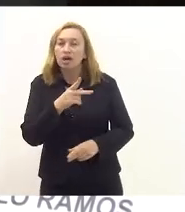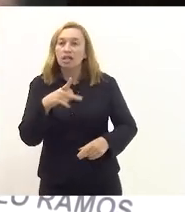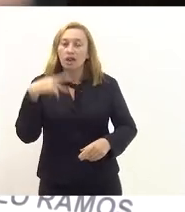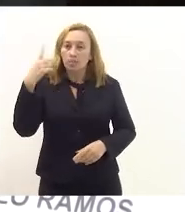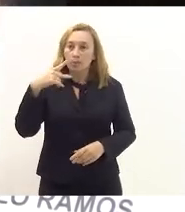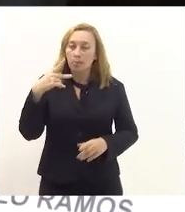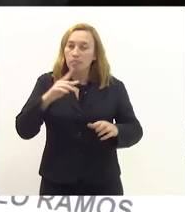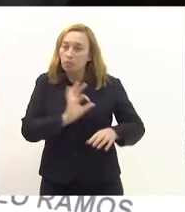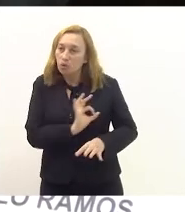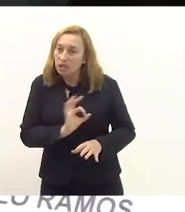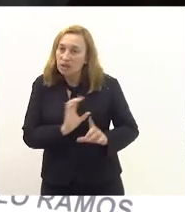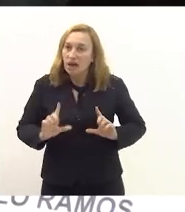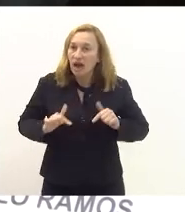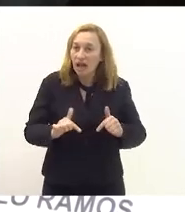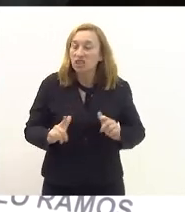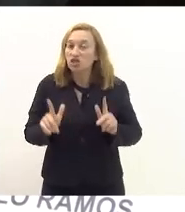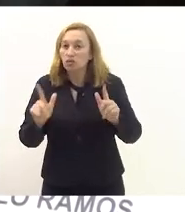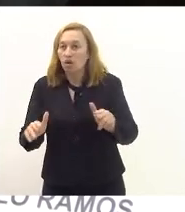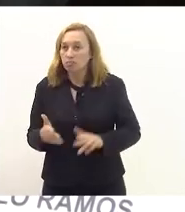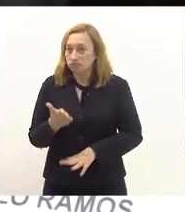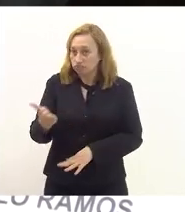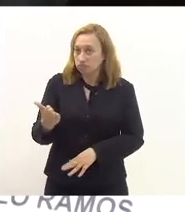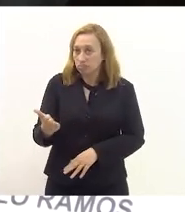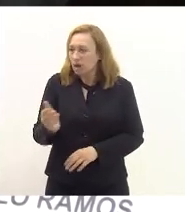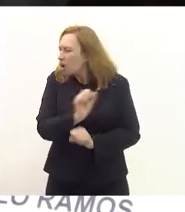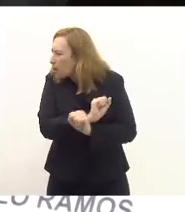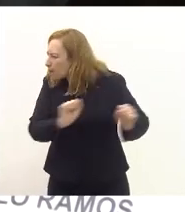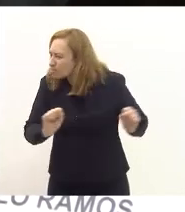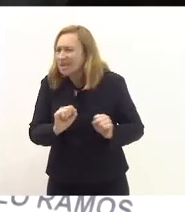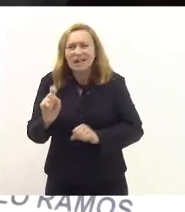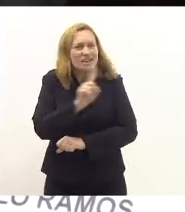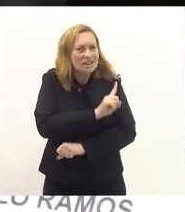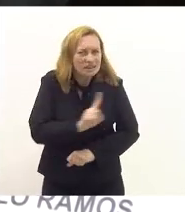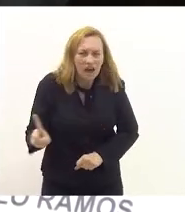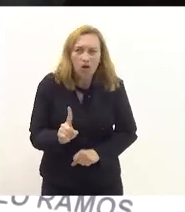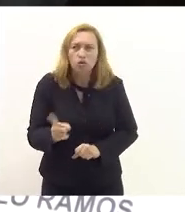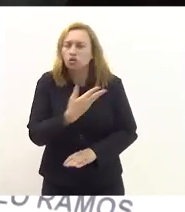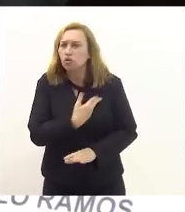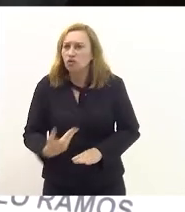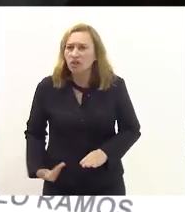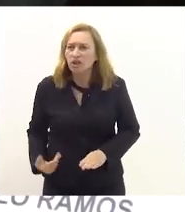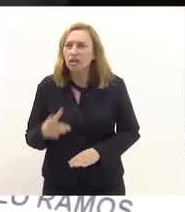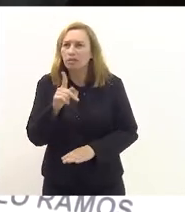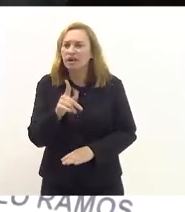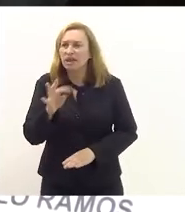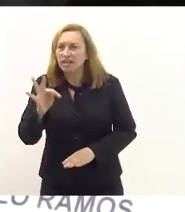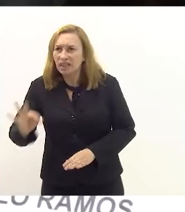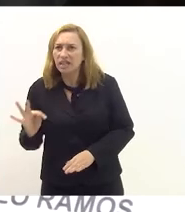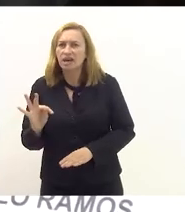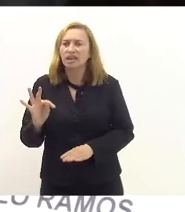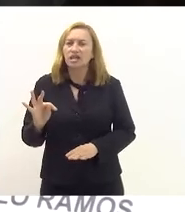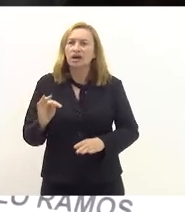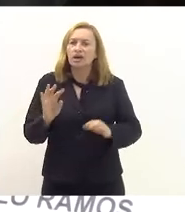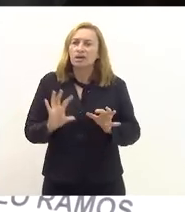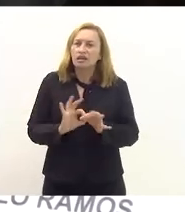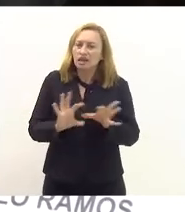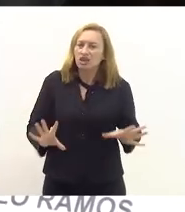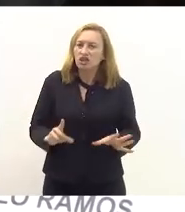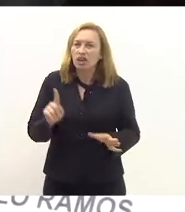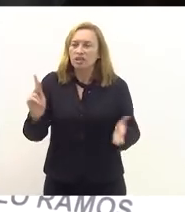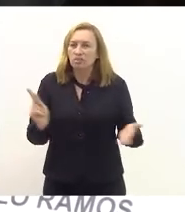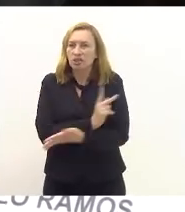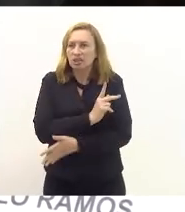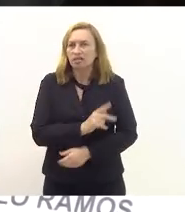uma ação como essa. Não há possibilidade de um governador do PDT permitir que isso